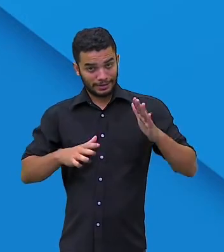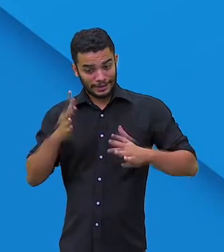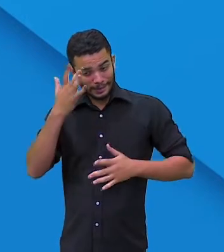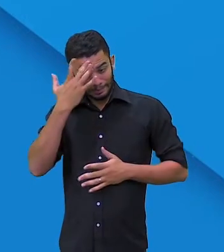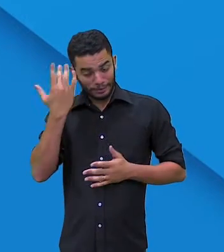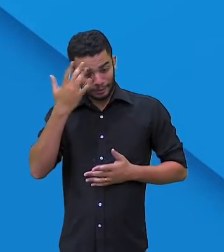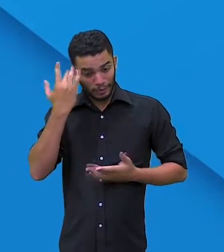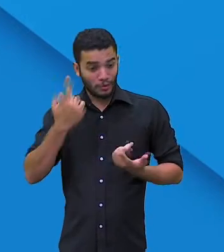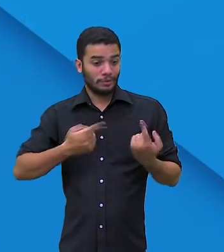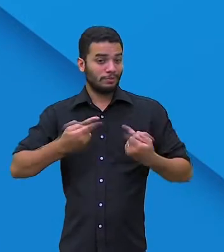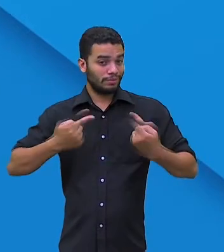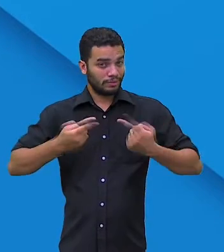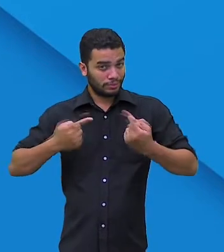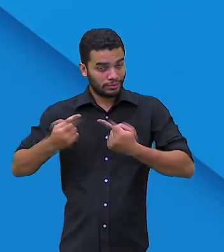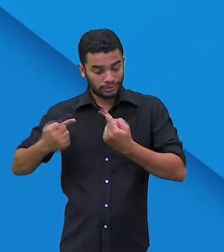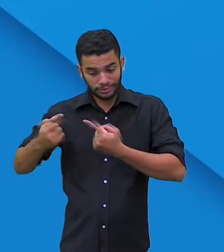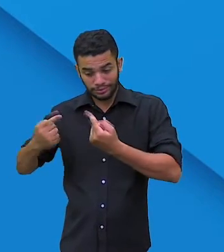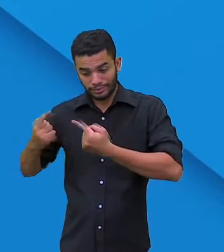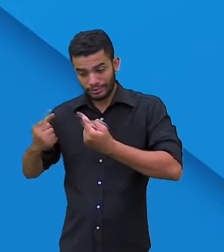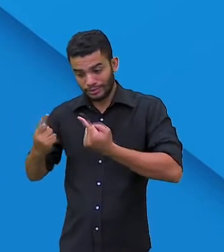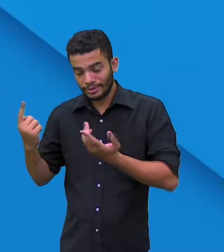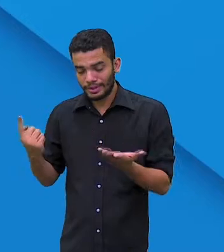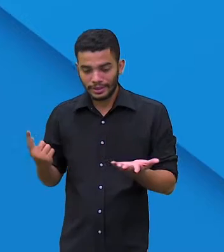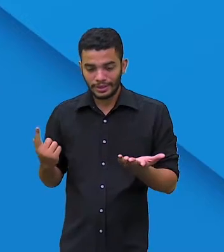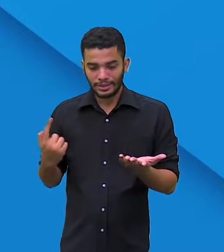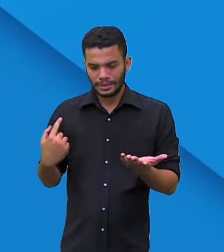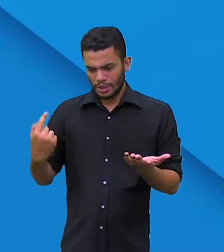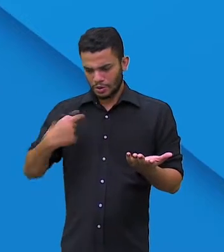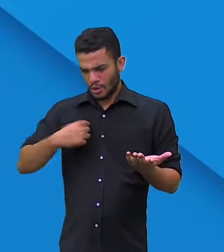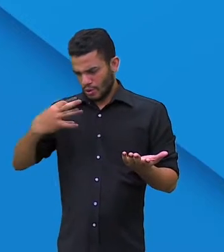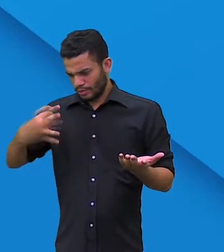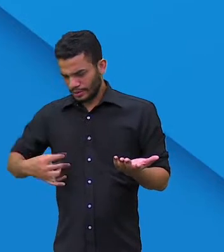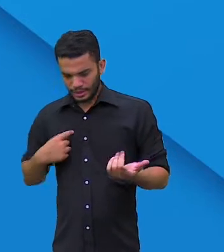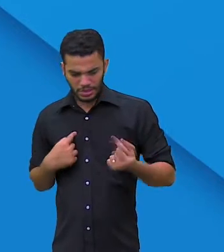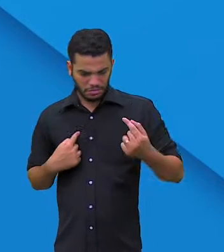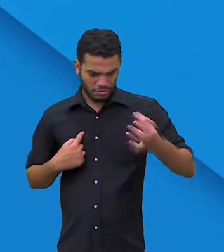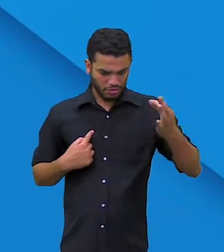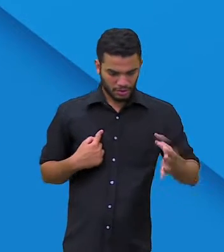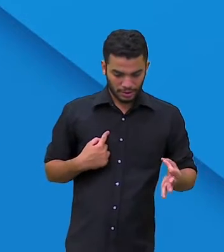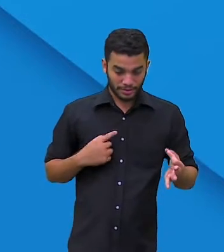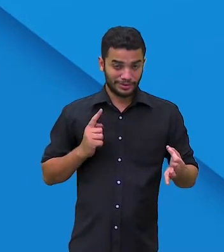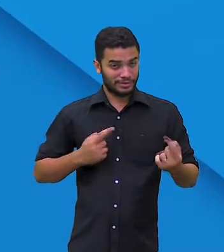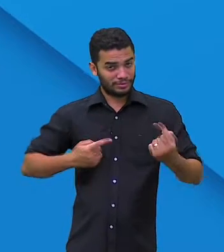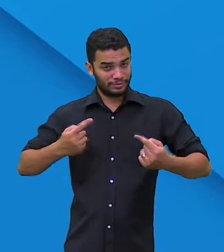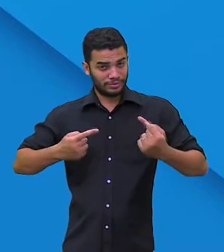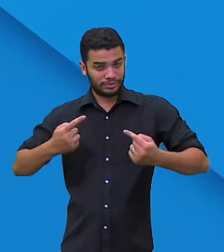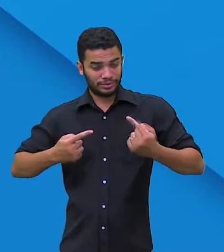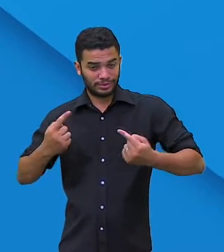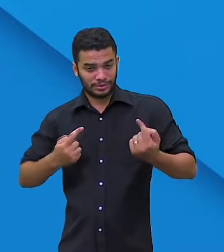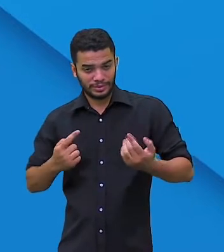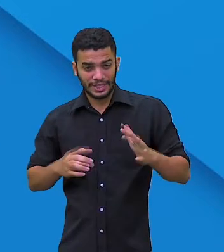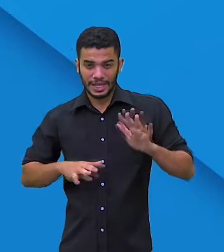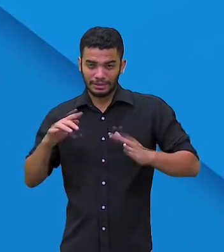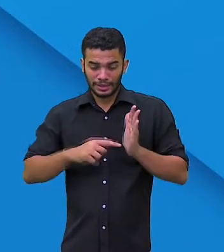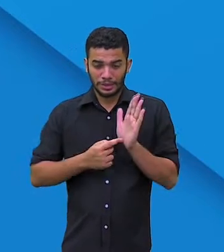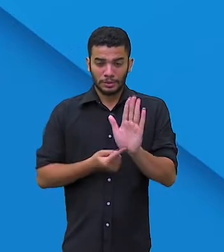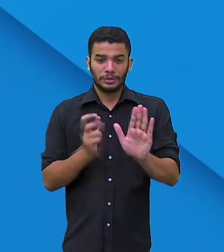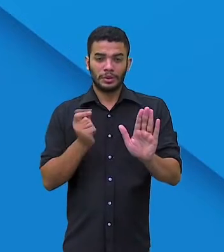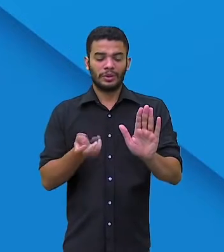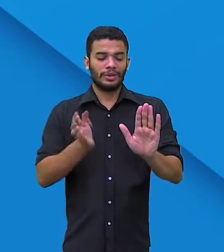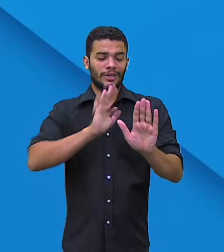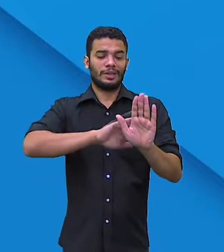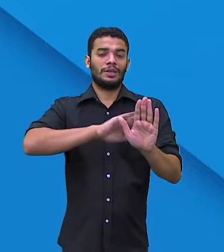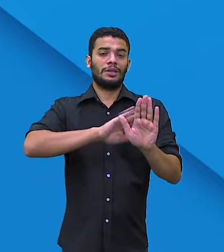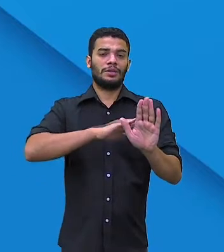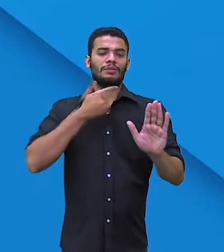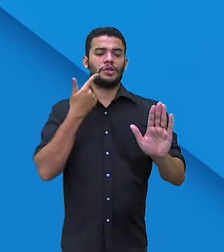uma discussão aí, né? Uma disputa em torno aí da questão, né? E os artigos, ele apresenta também esse tom irônico. São textos assim